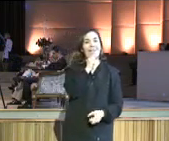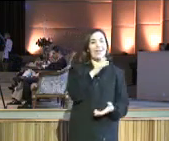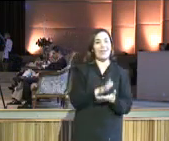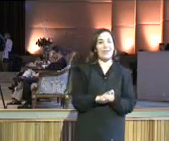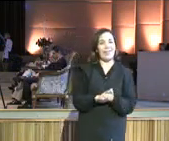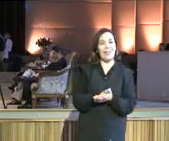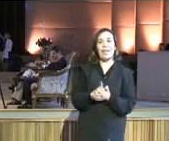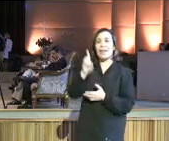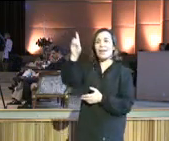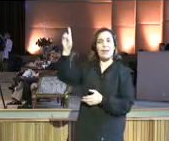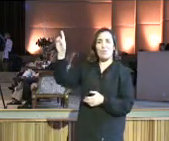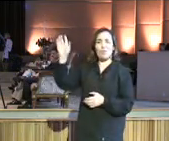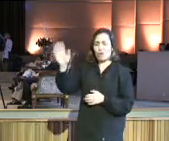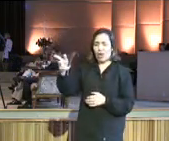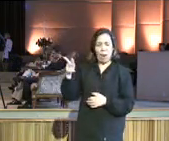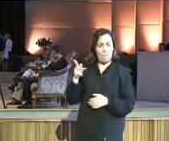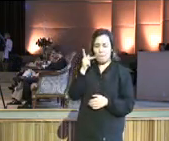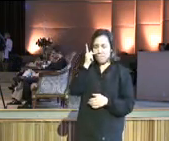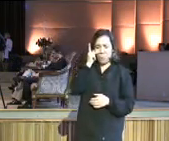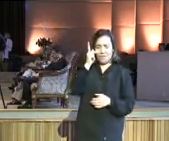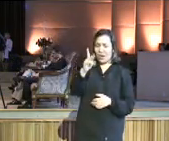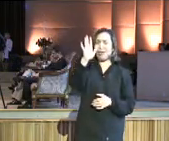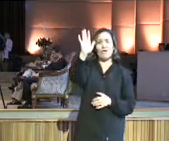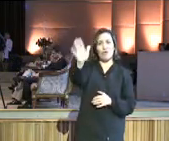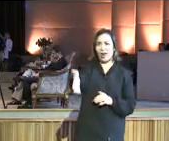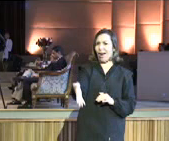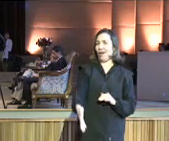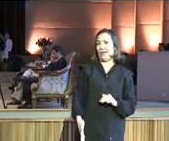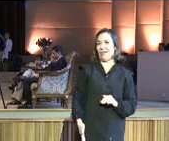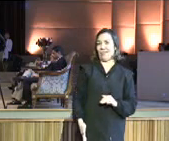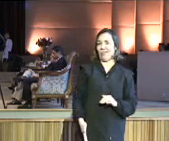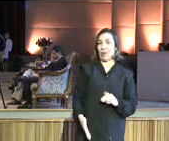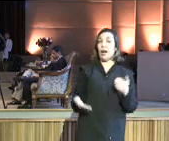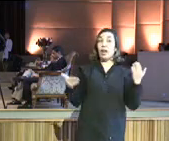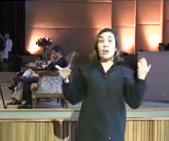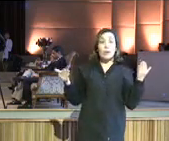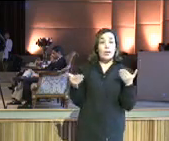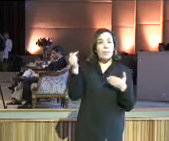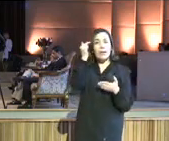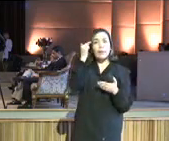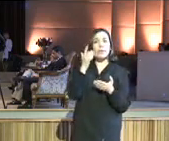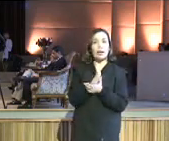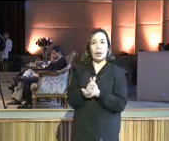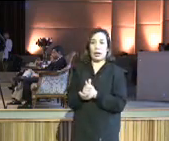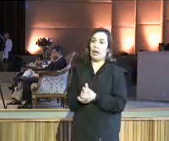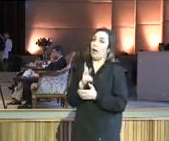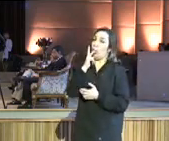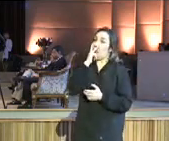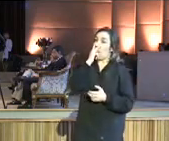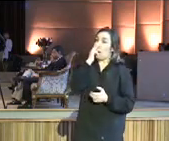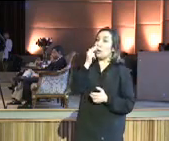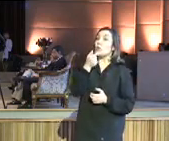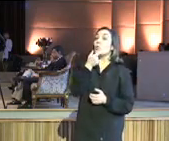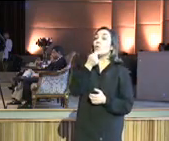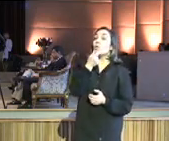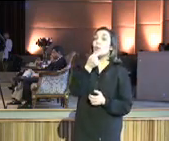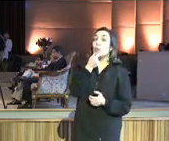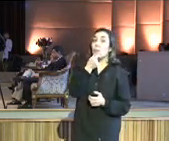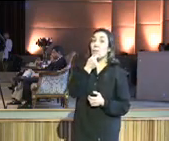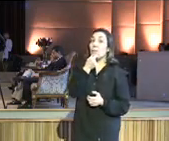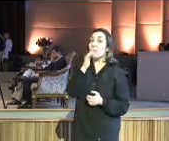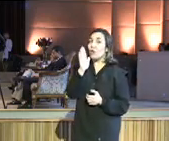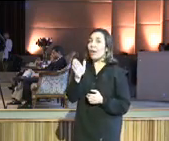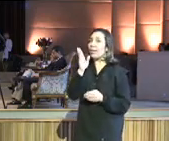E o improvável, que era o conselho desse homem, ser rejeitado, porque nunca havia sido rejeitado um conselho